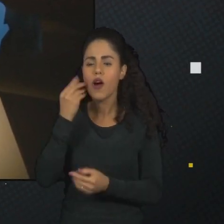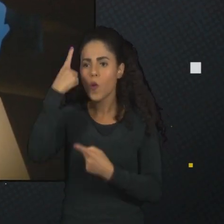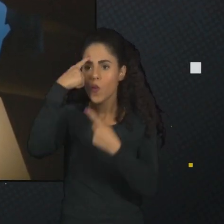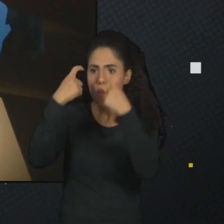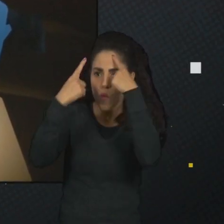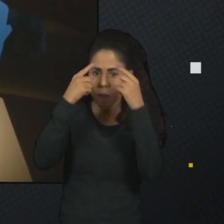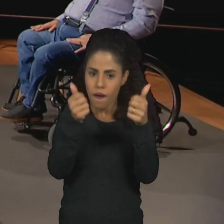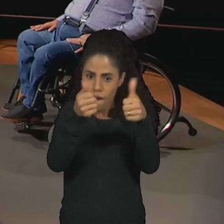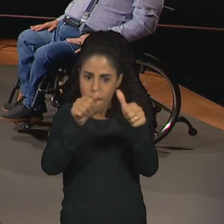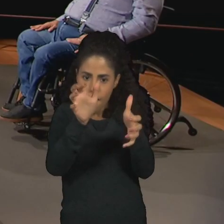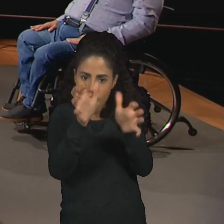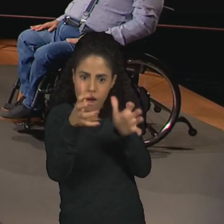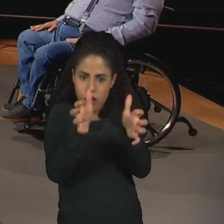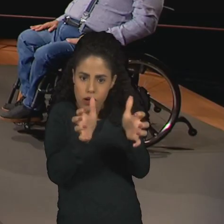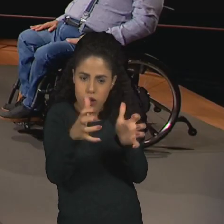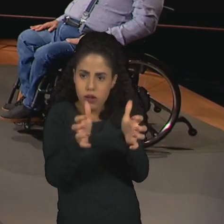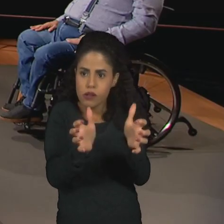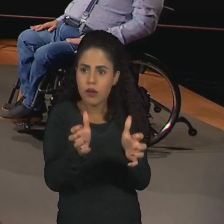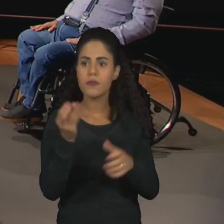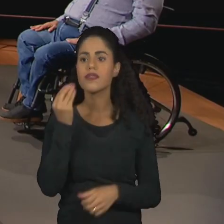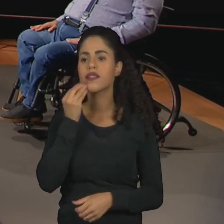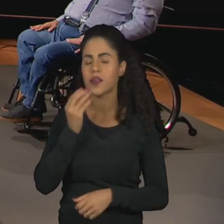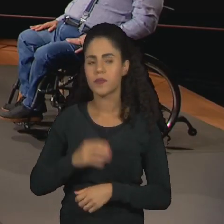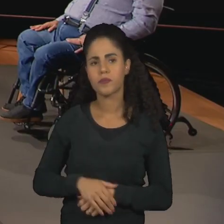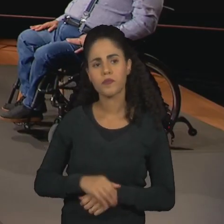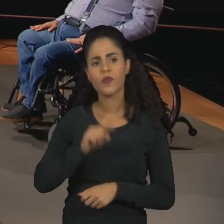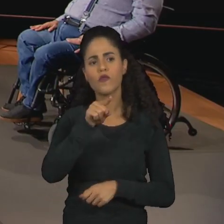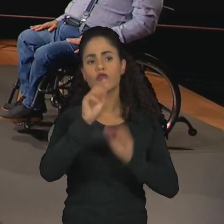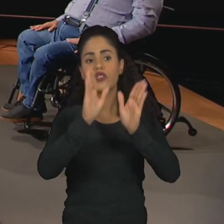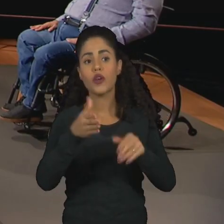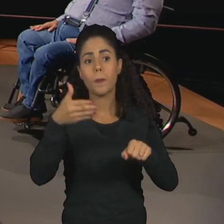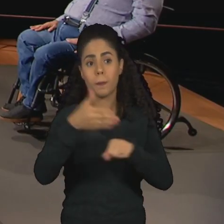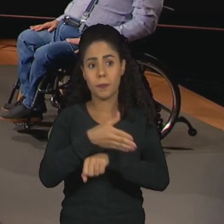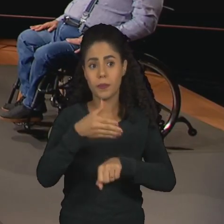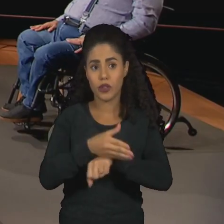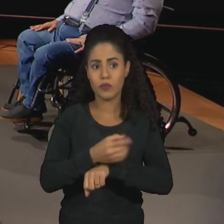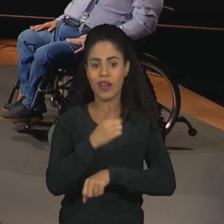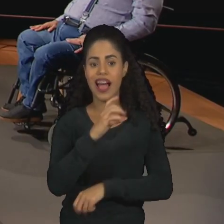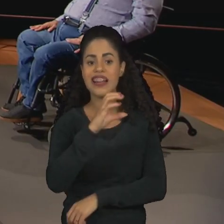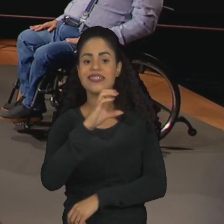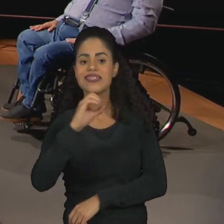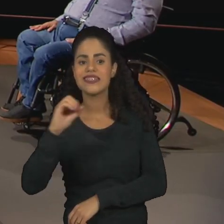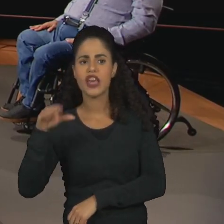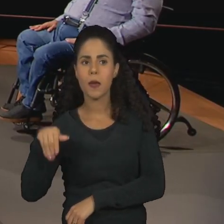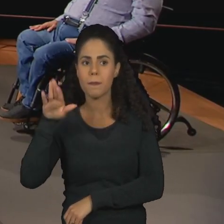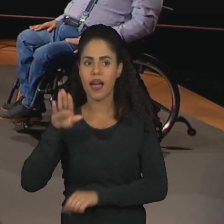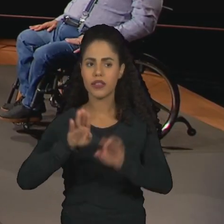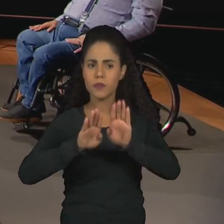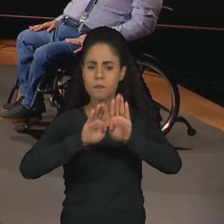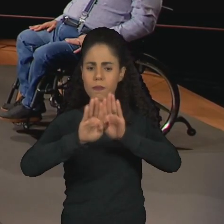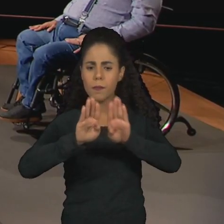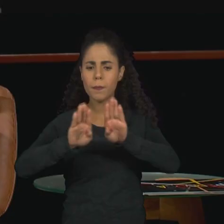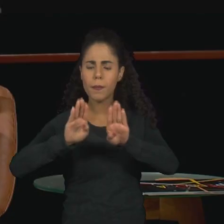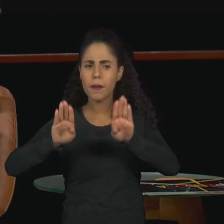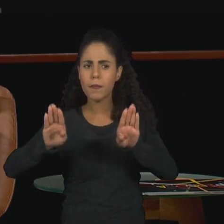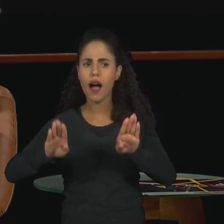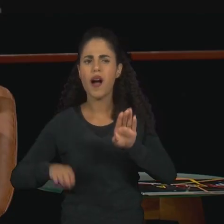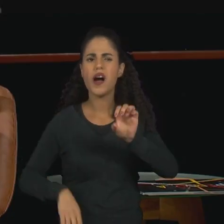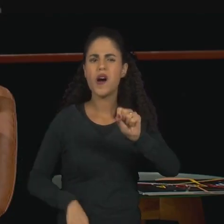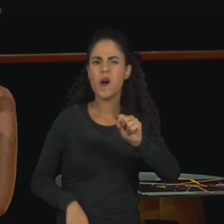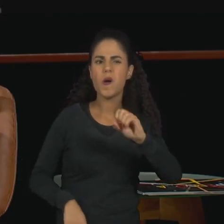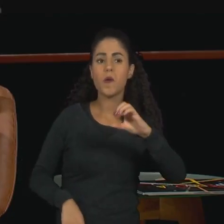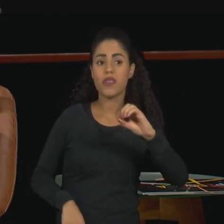minhas esculturas. Gilberto, você já participou de mais de 100 exposições coletivas, aproximadamente